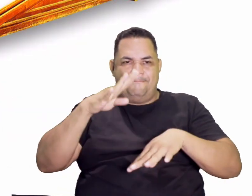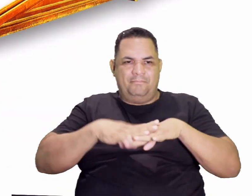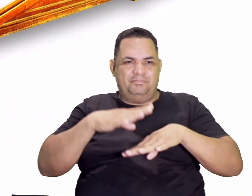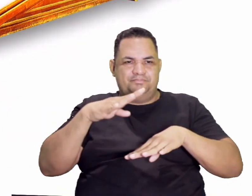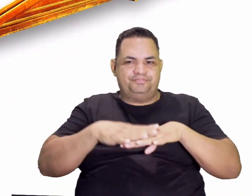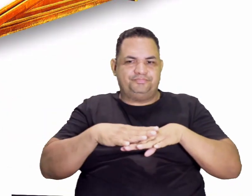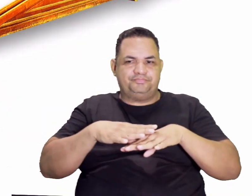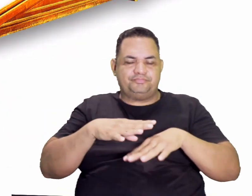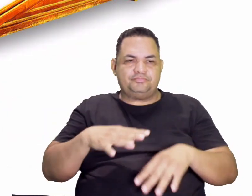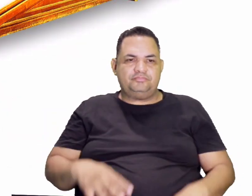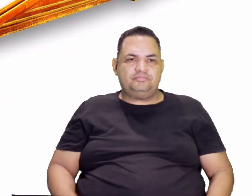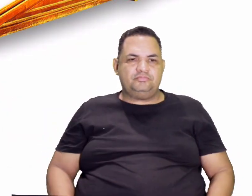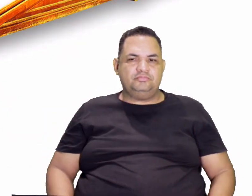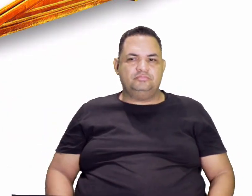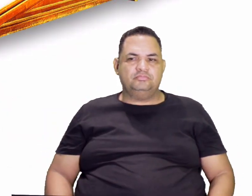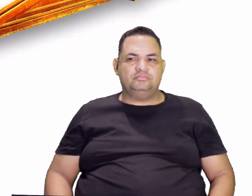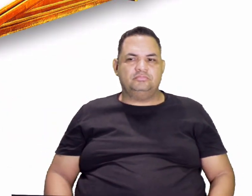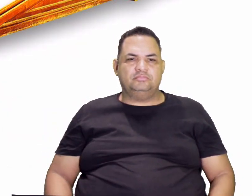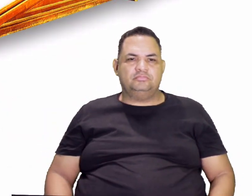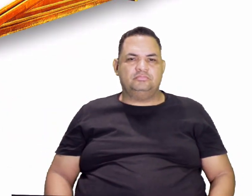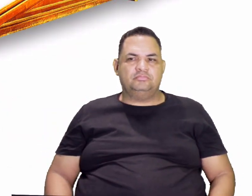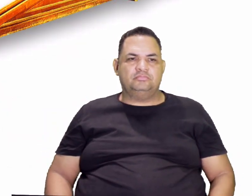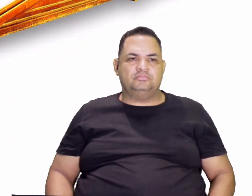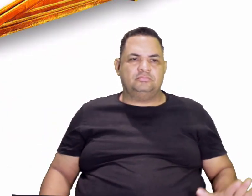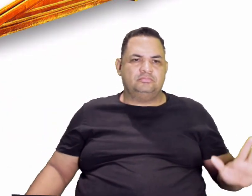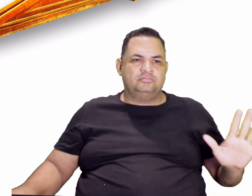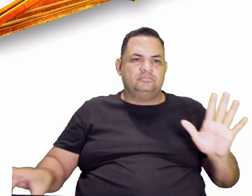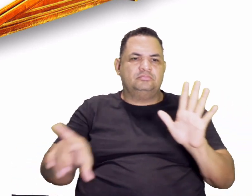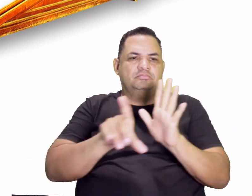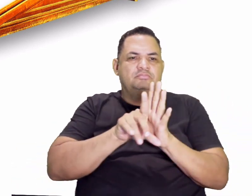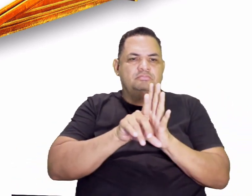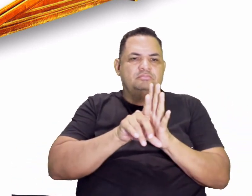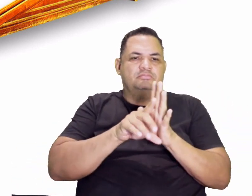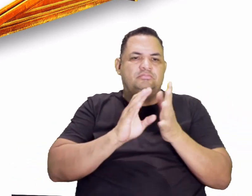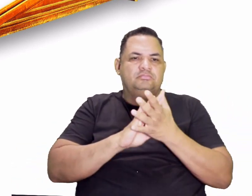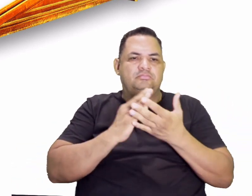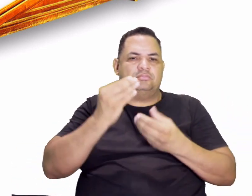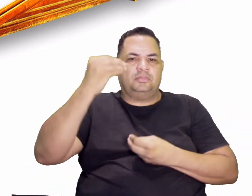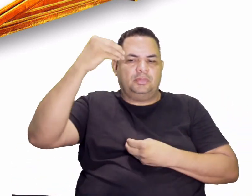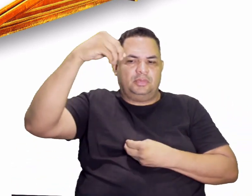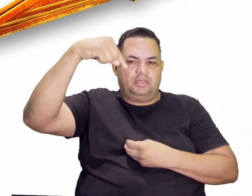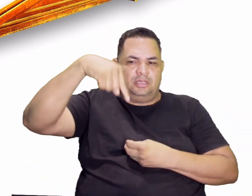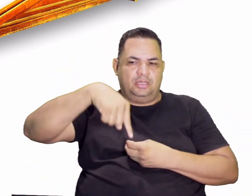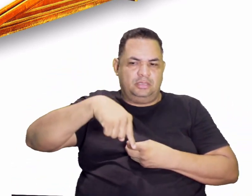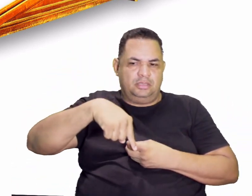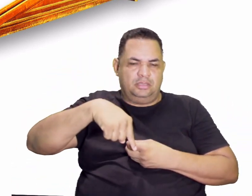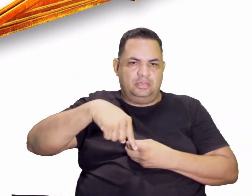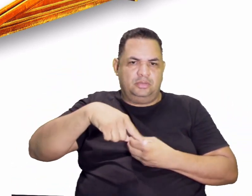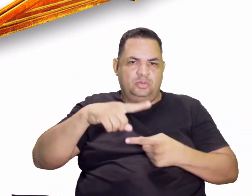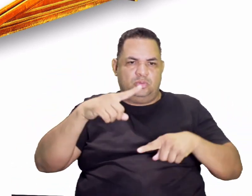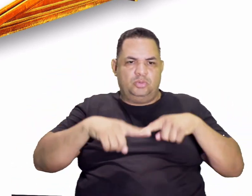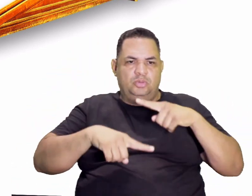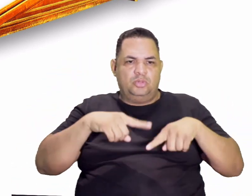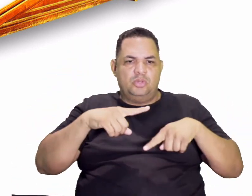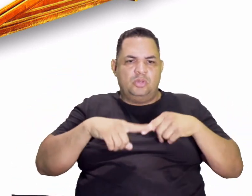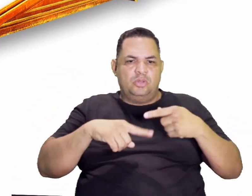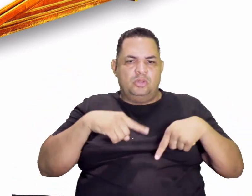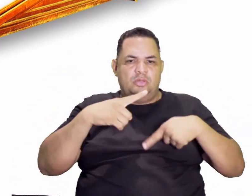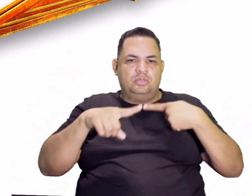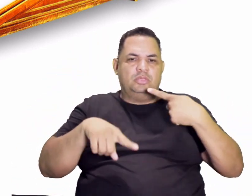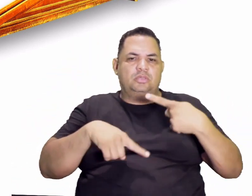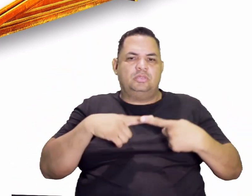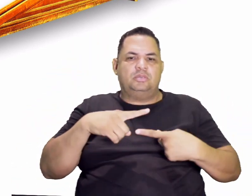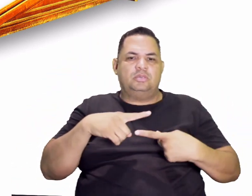ó. Agora, a lei da queda dos corpos, está aqui. Galileu escreveu a lei da queda dos corpos após